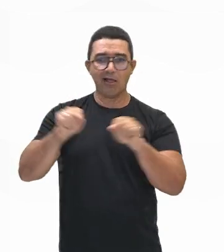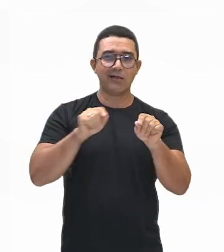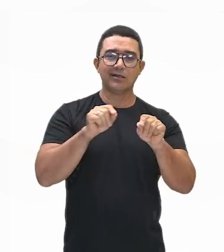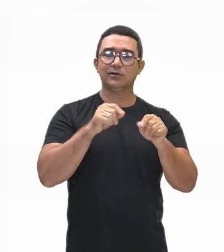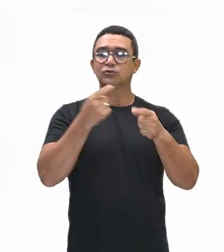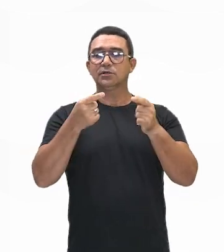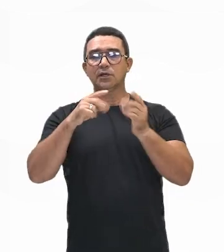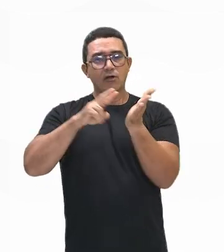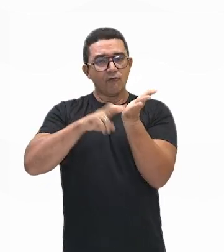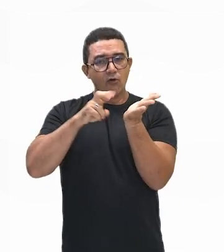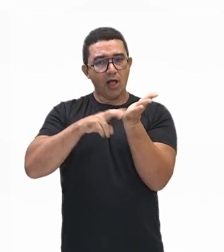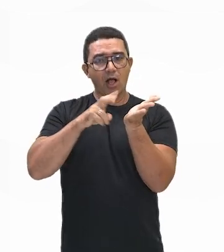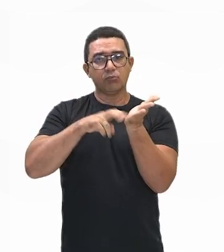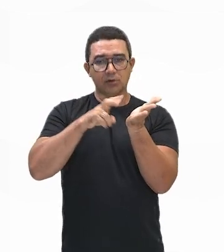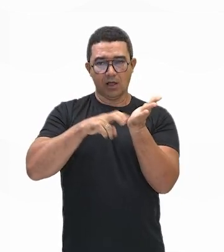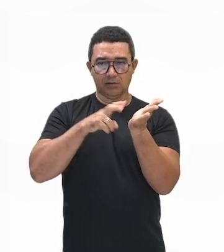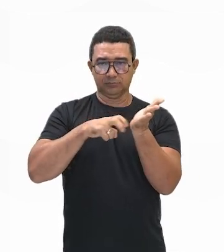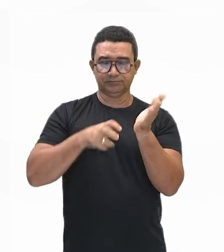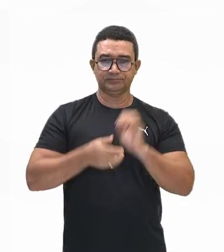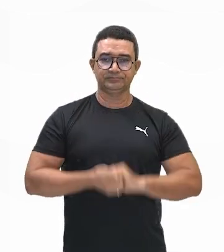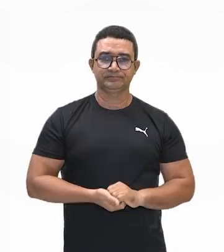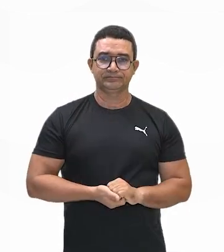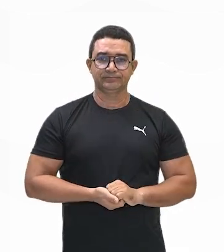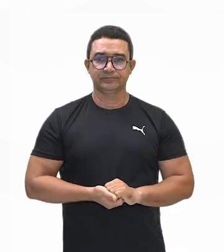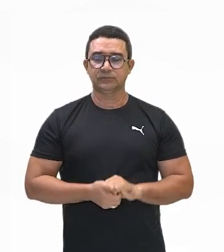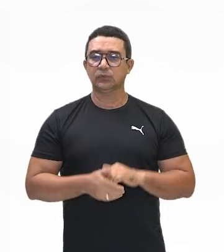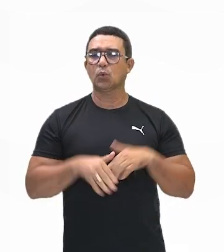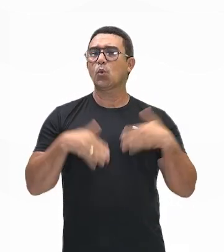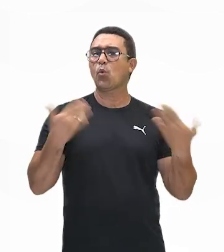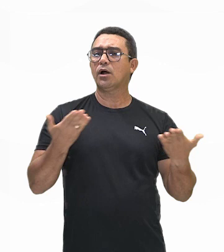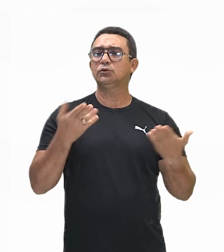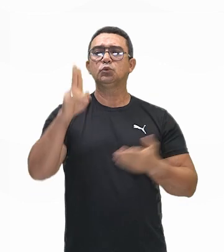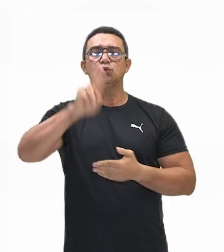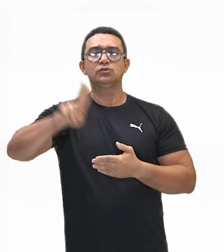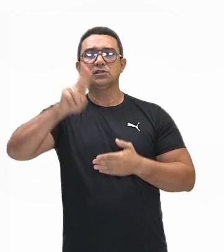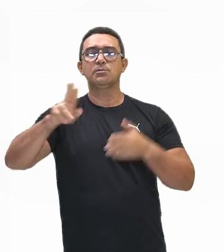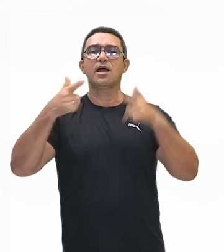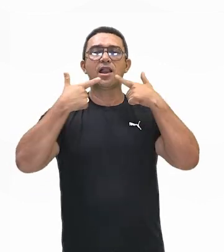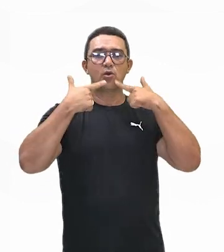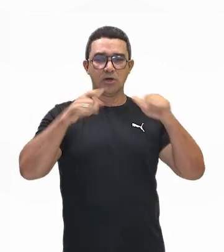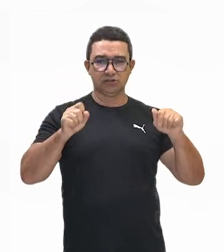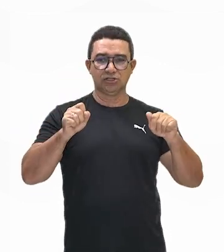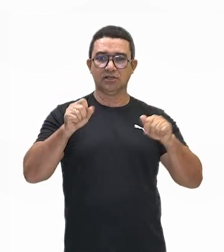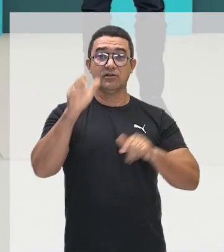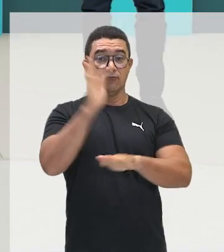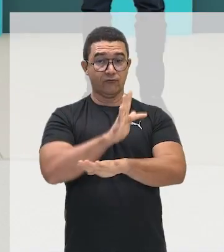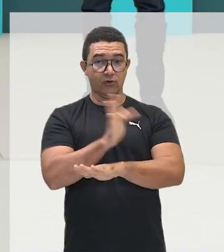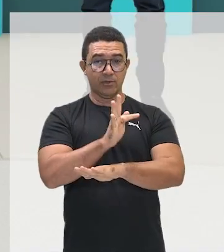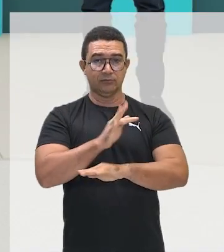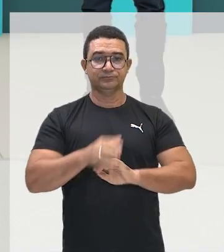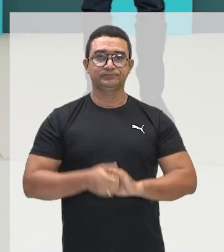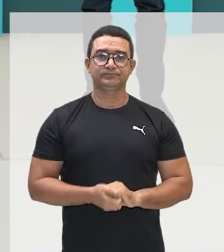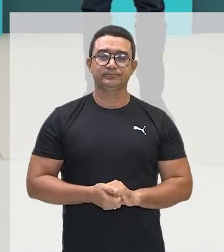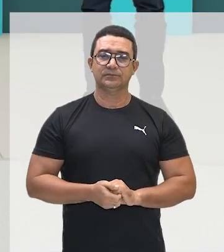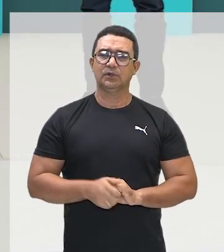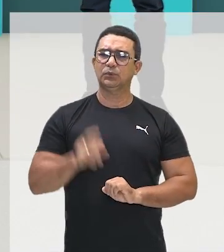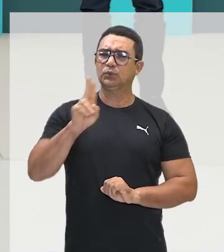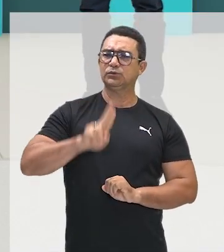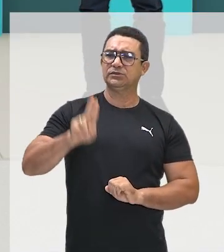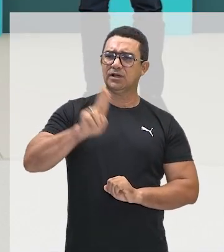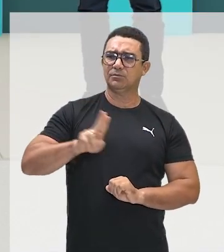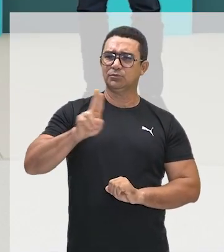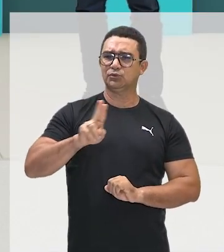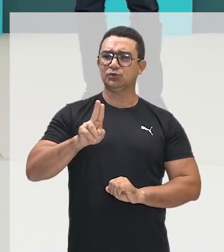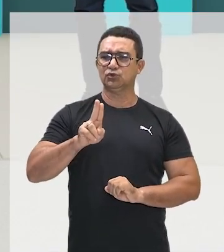aí o vocabulário, tá certo? Que situações nós usamos, então, a linguagem formal? Nós utilizamos a